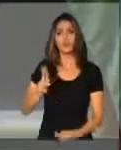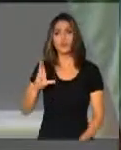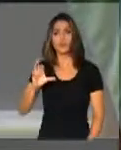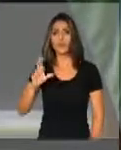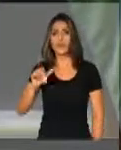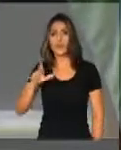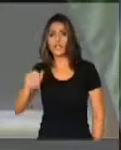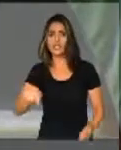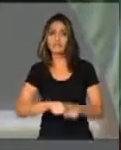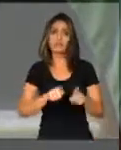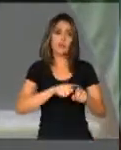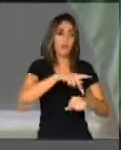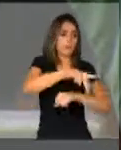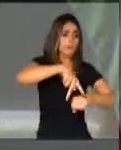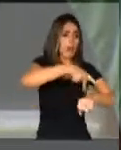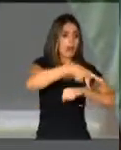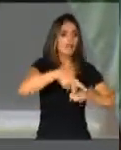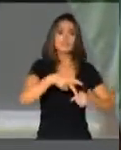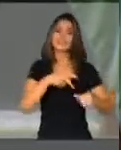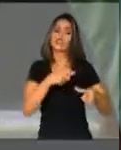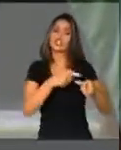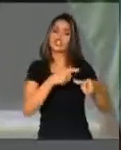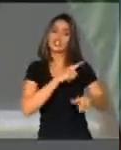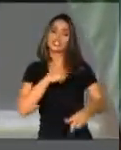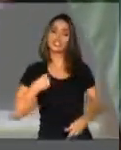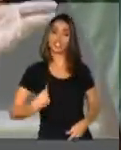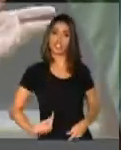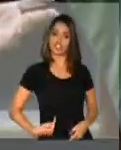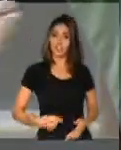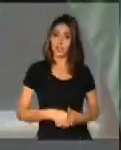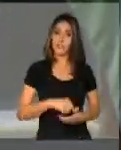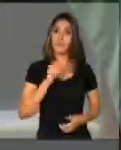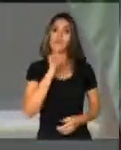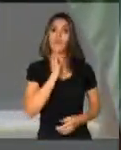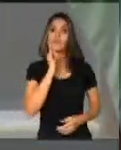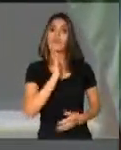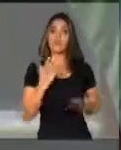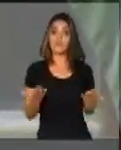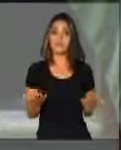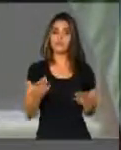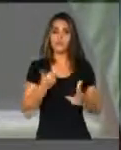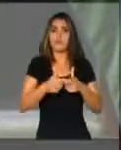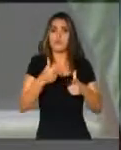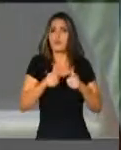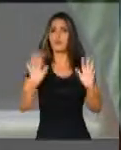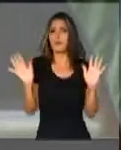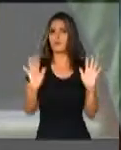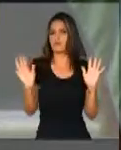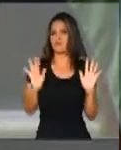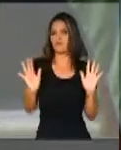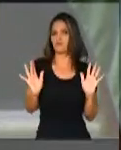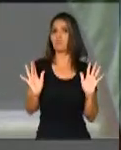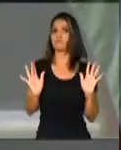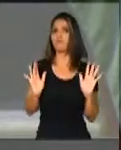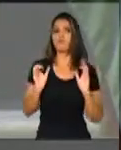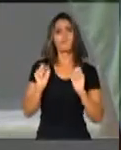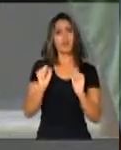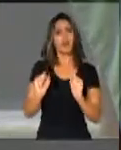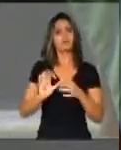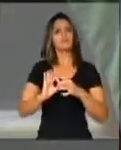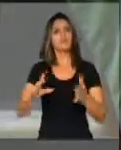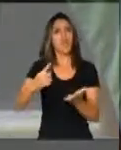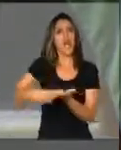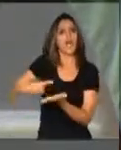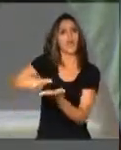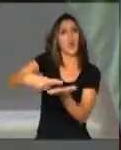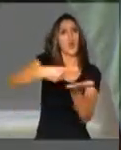a China, na prorrogação, presidente, com a China, por exemplo. Então não há problema ter acordos entre